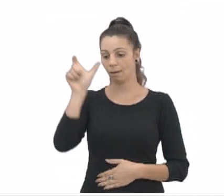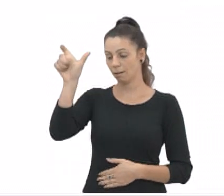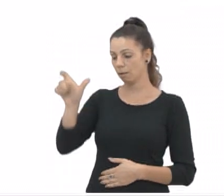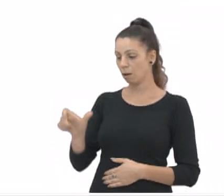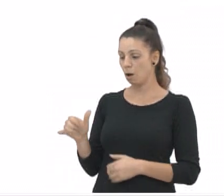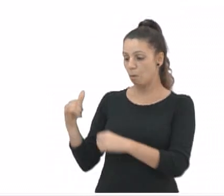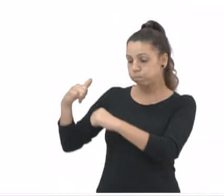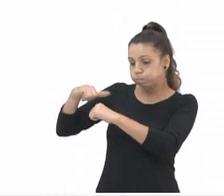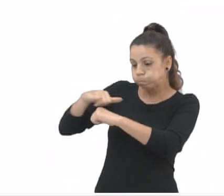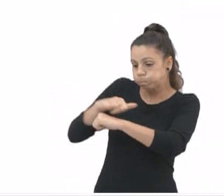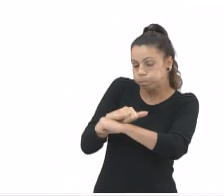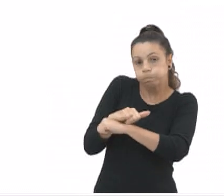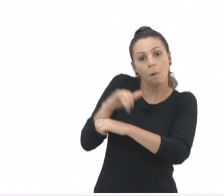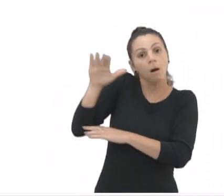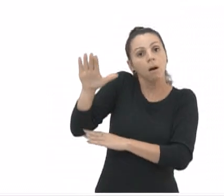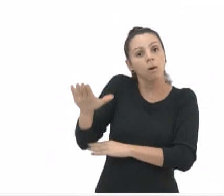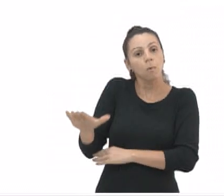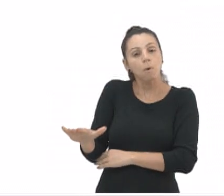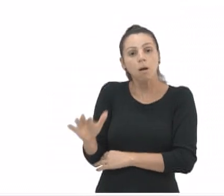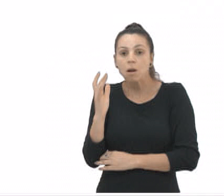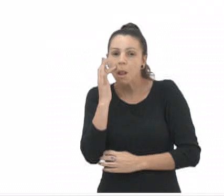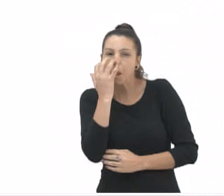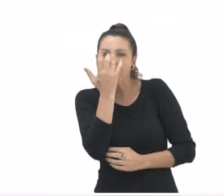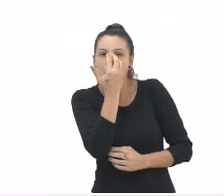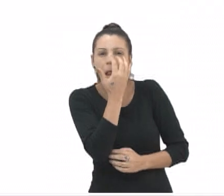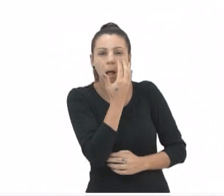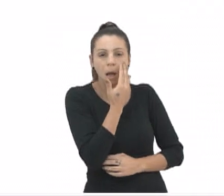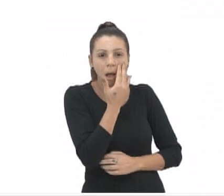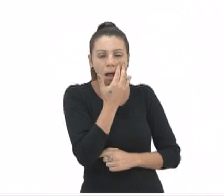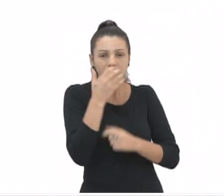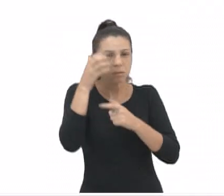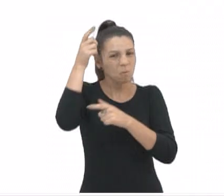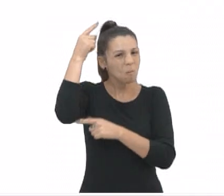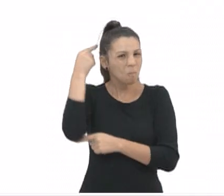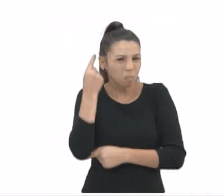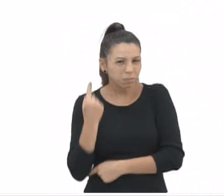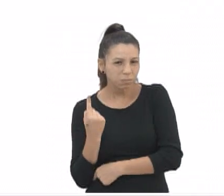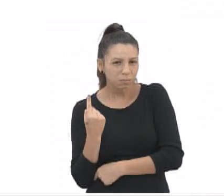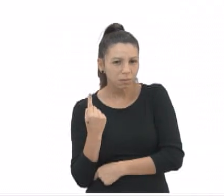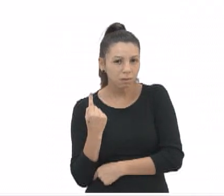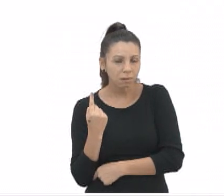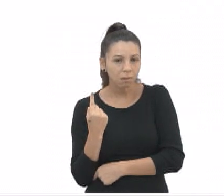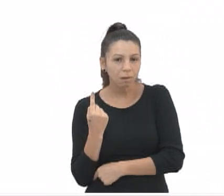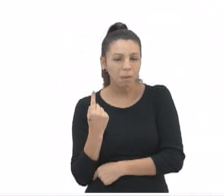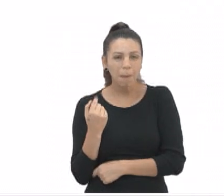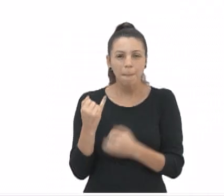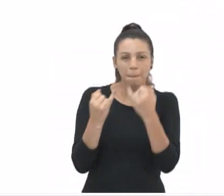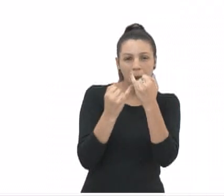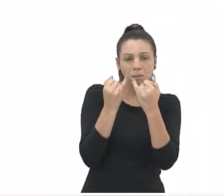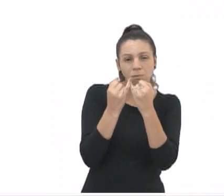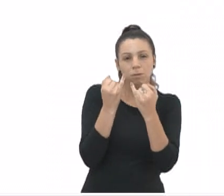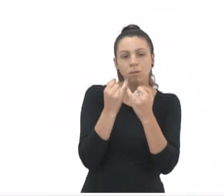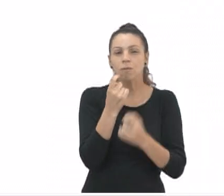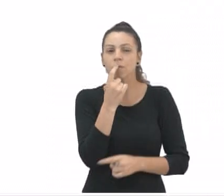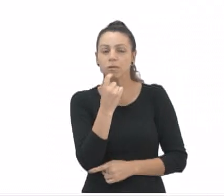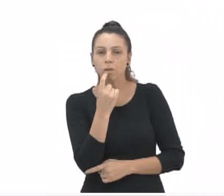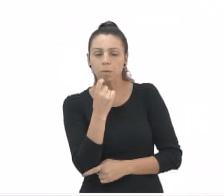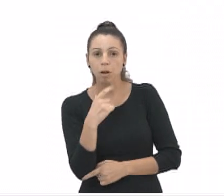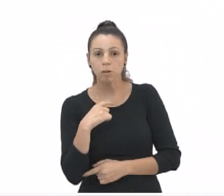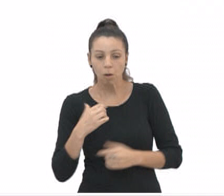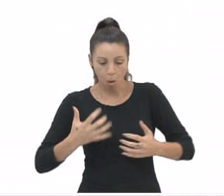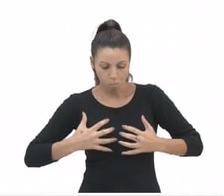baixa, sardenta e de cabelos excessivamente crespos, meio arruivados. Tinha um